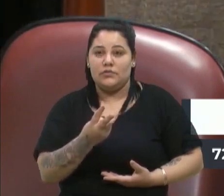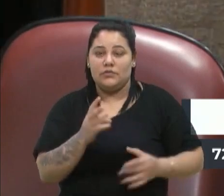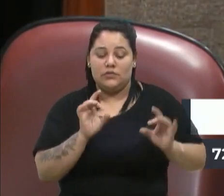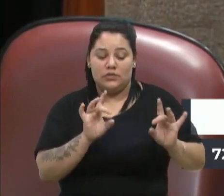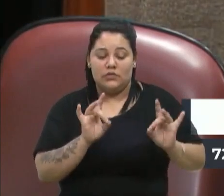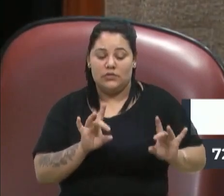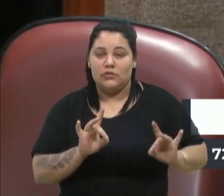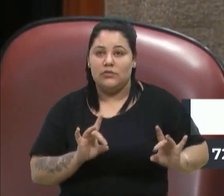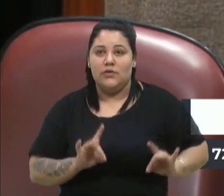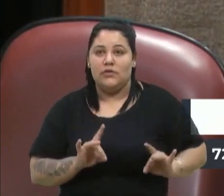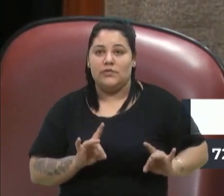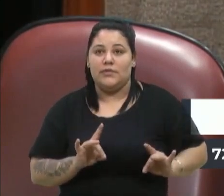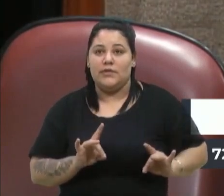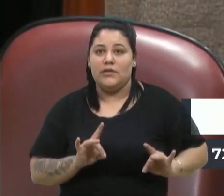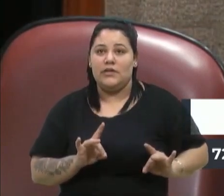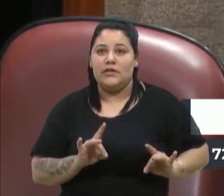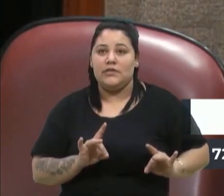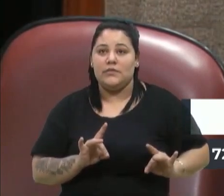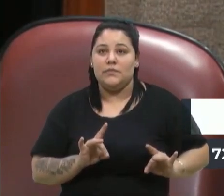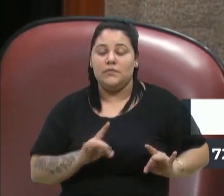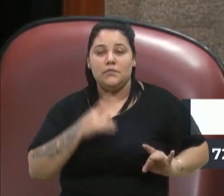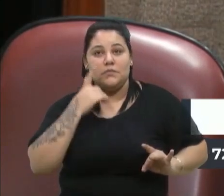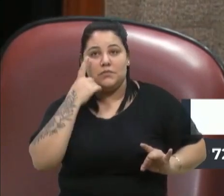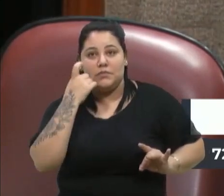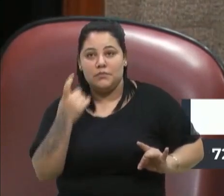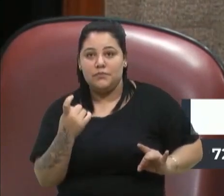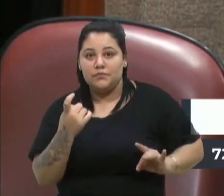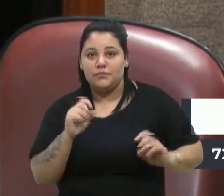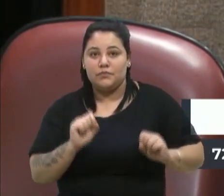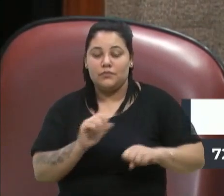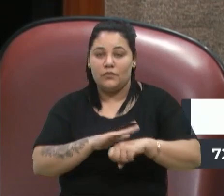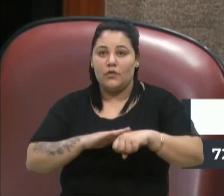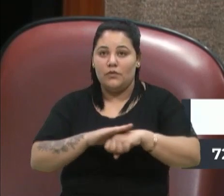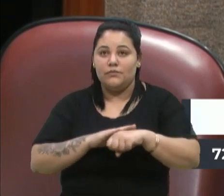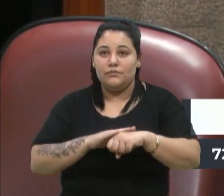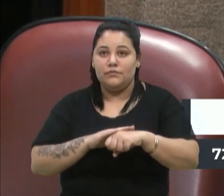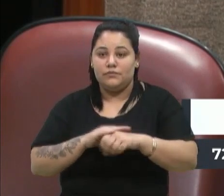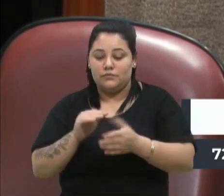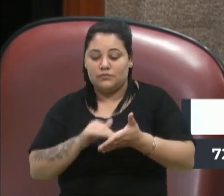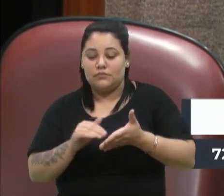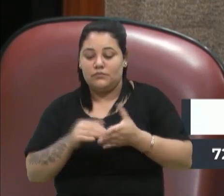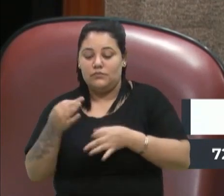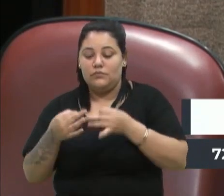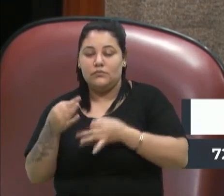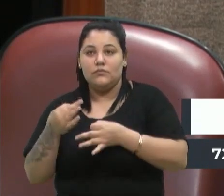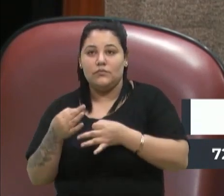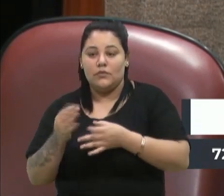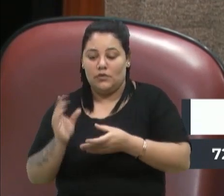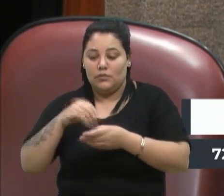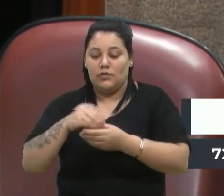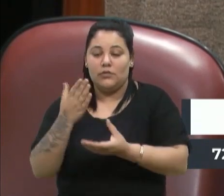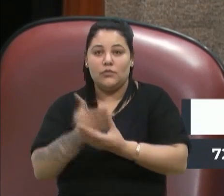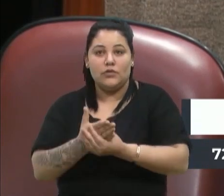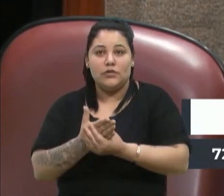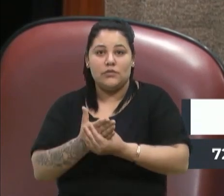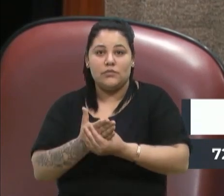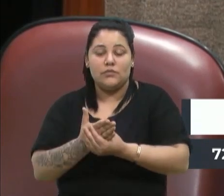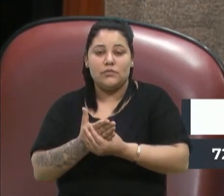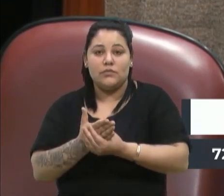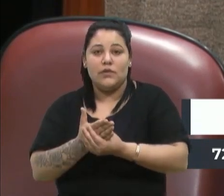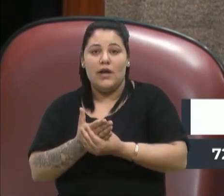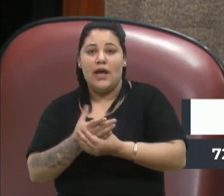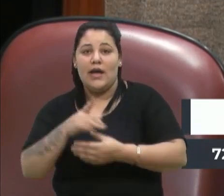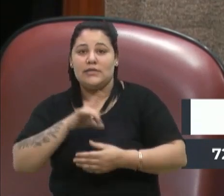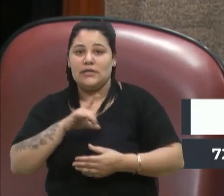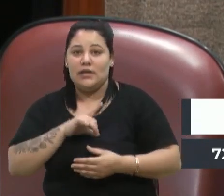acham interessante poderiam ter sido conversado mandado uma mensagem retificativa e colocar dentro do processo as que causam